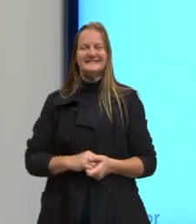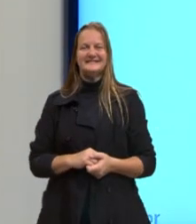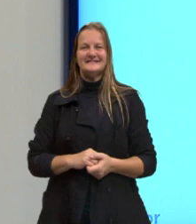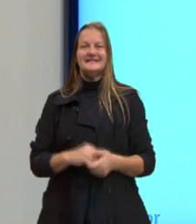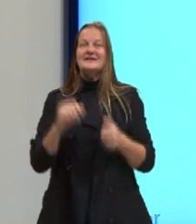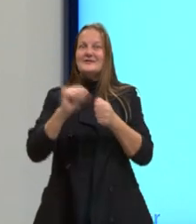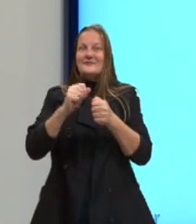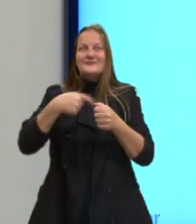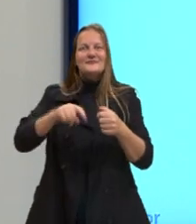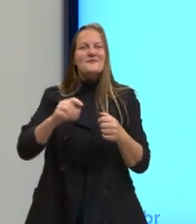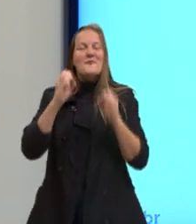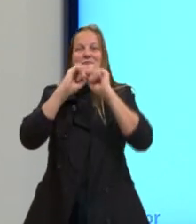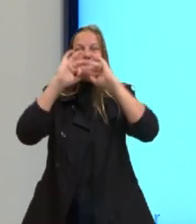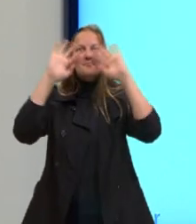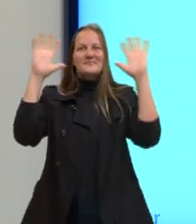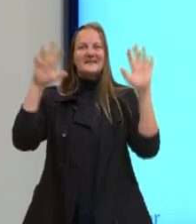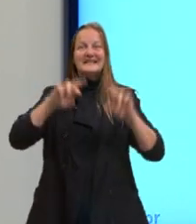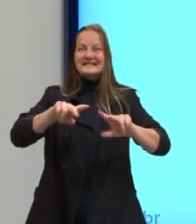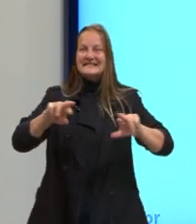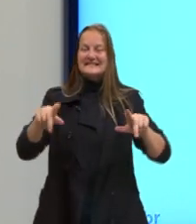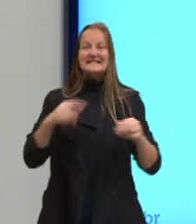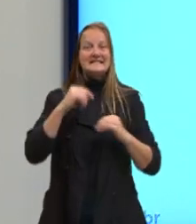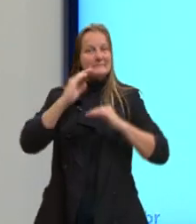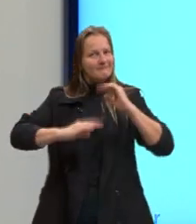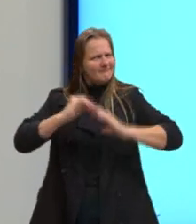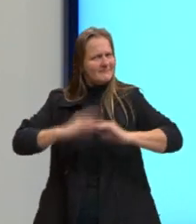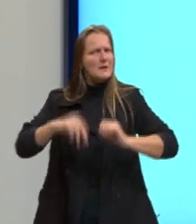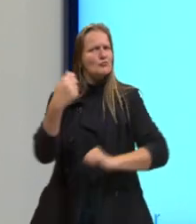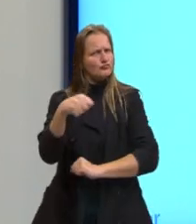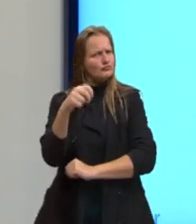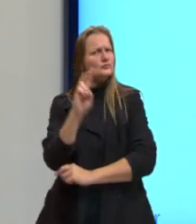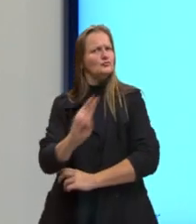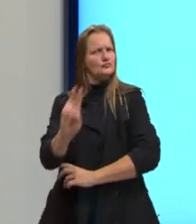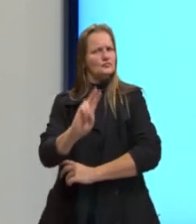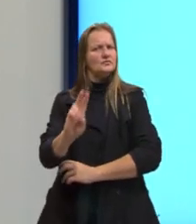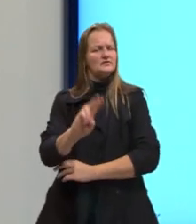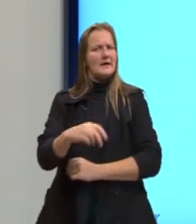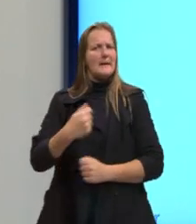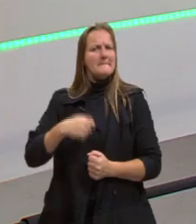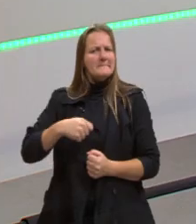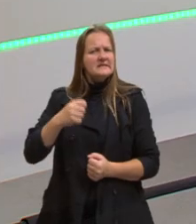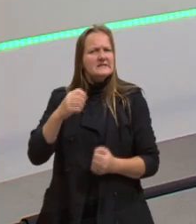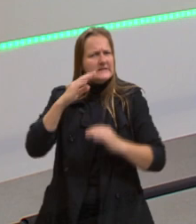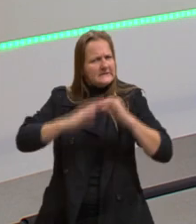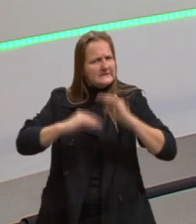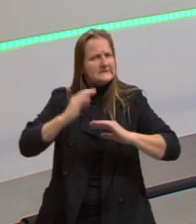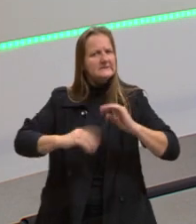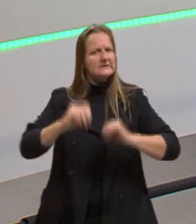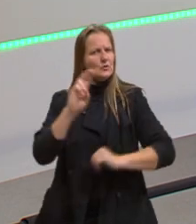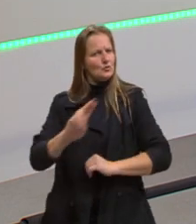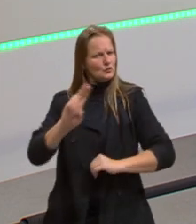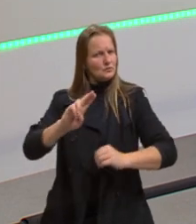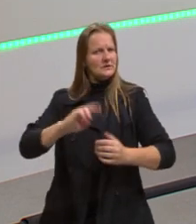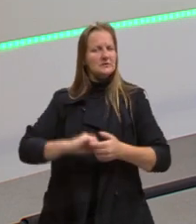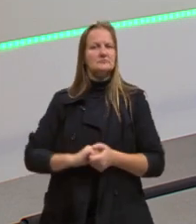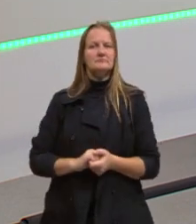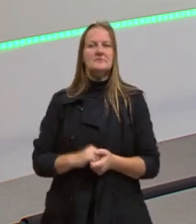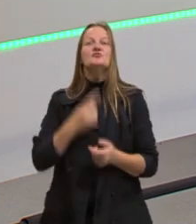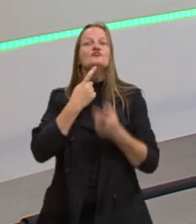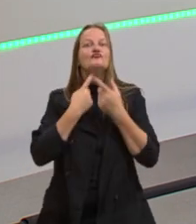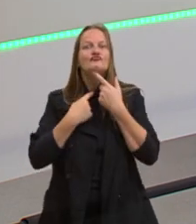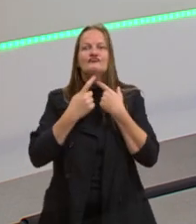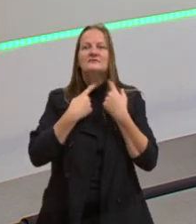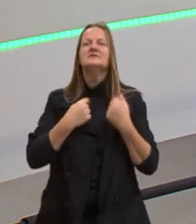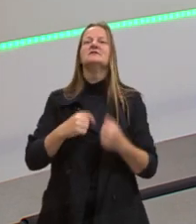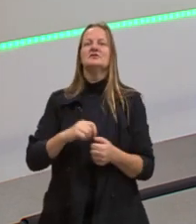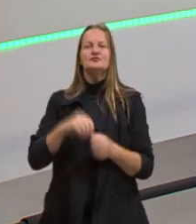eu só vou conseguir compreender a diferença se eu aplicá-las se realmente eu tiver uma aplicação e um desejo